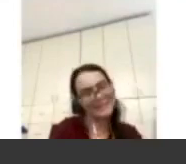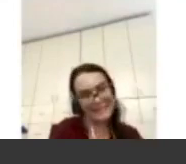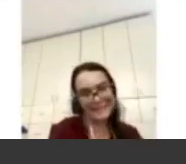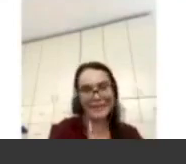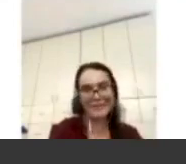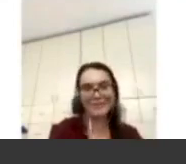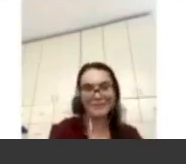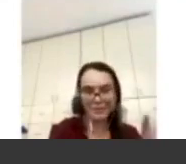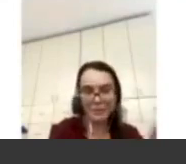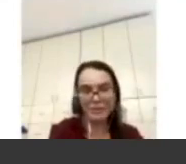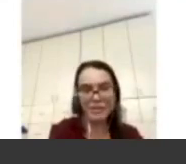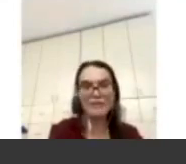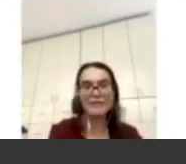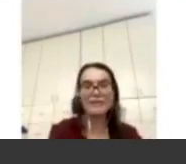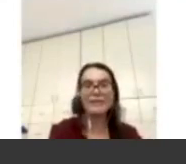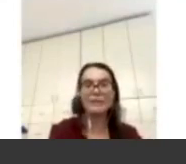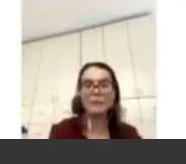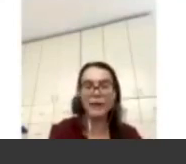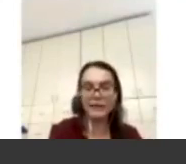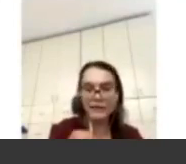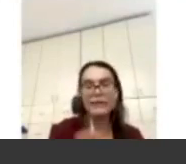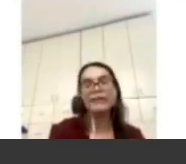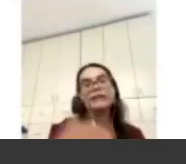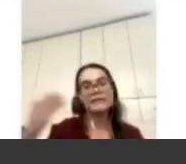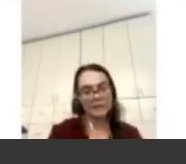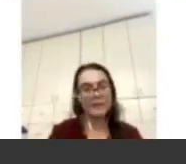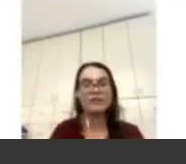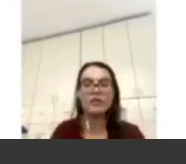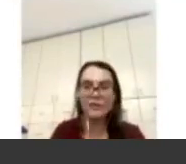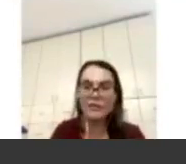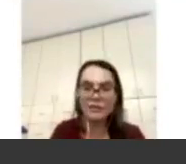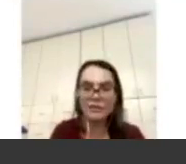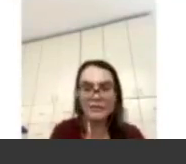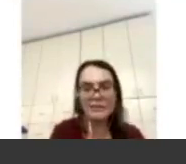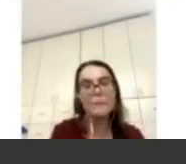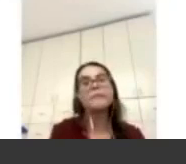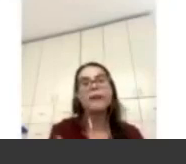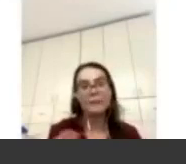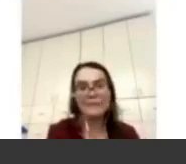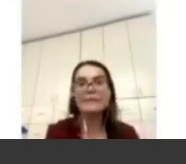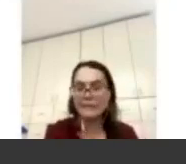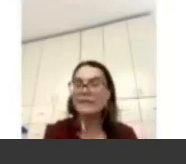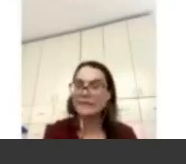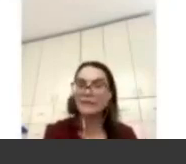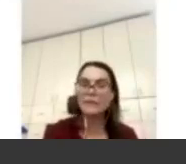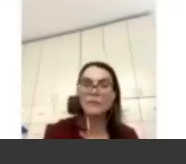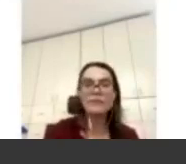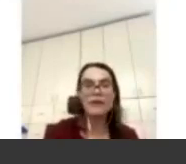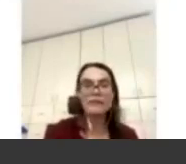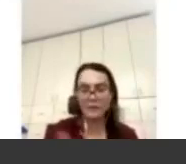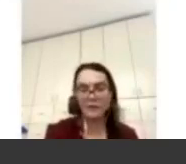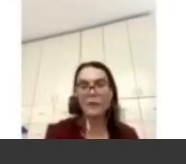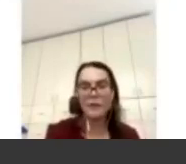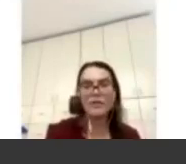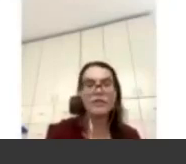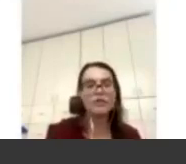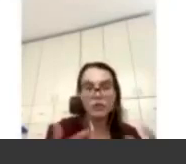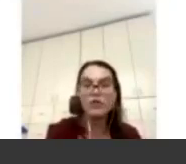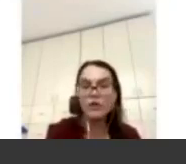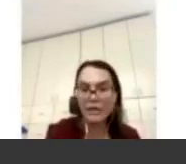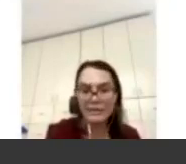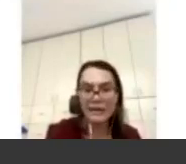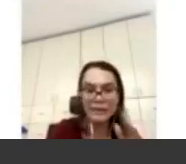determina a necessidade enquanto a gente faz a avaliação do PAC e, na sequência, a gente faz a solicitação para as instâncias que são responsáveis para